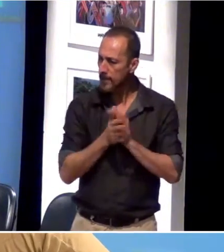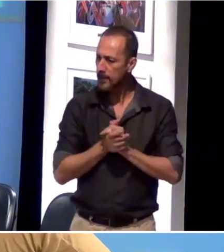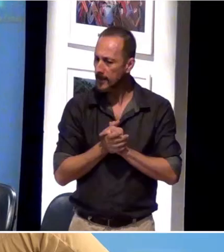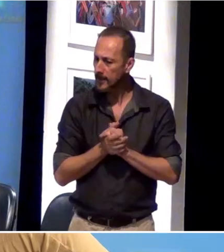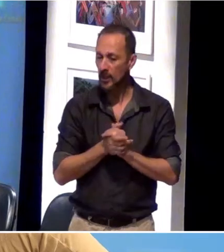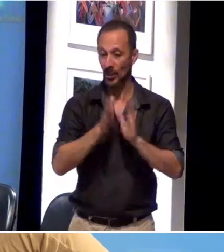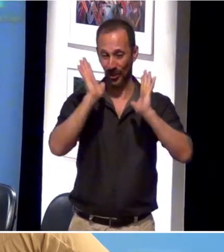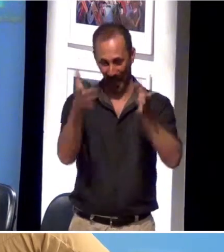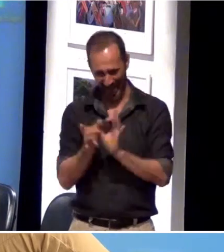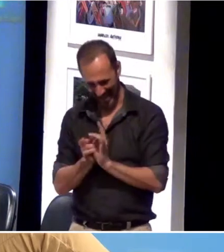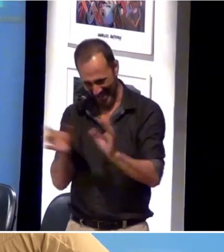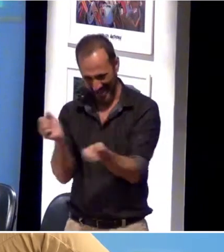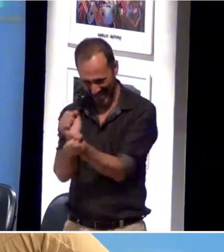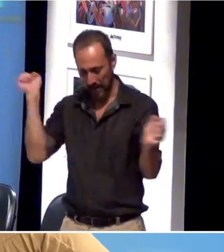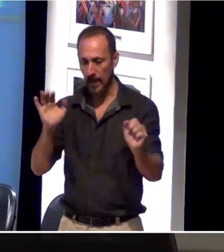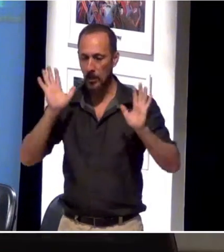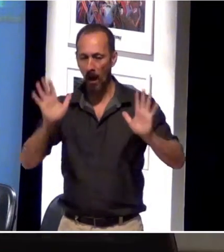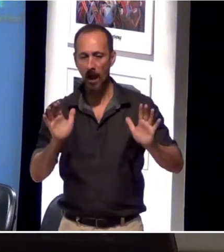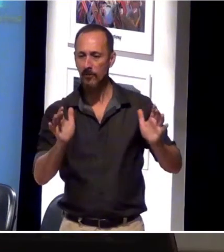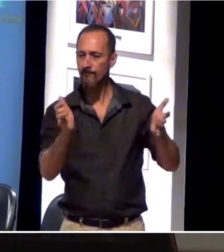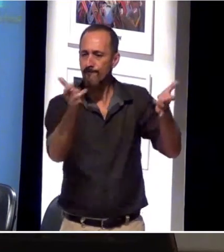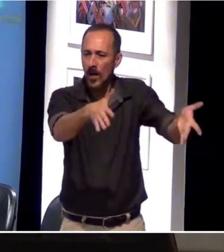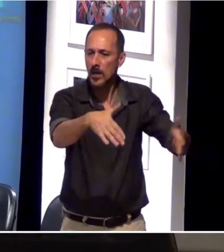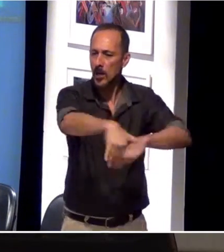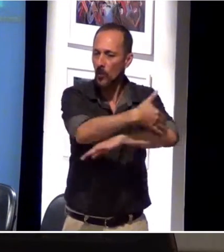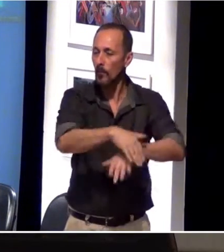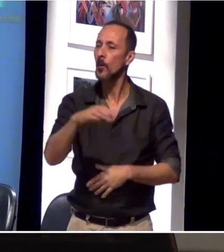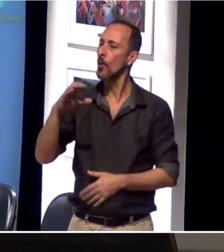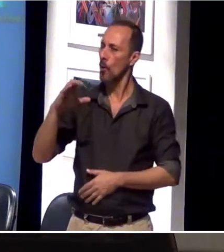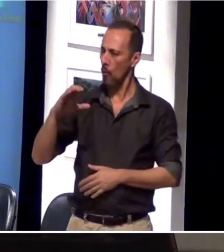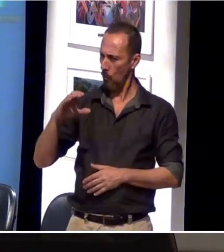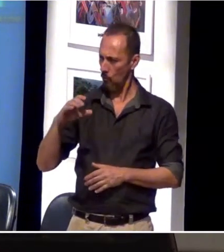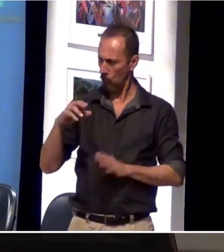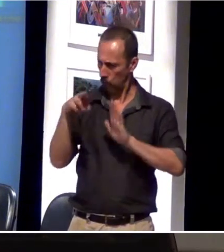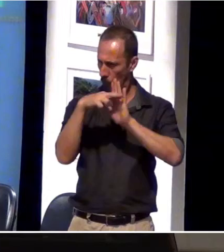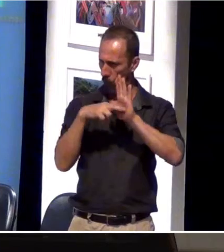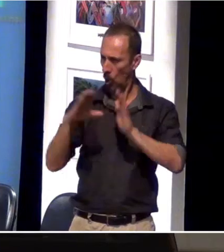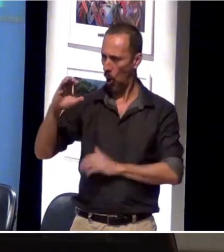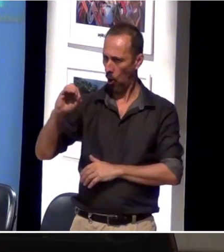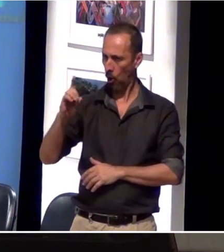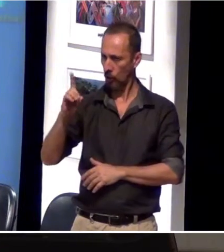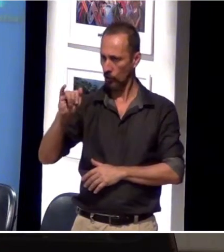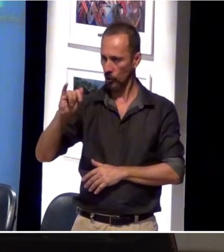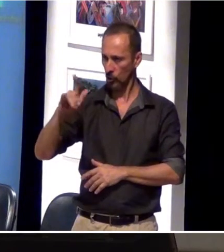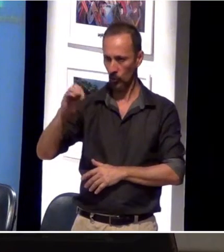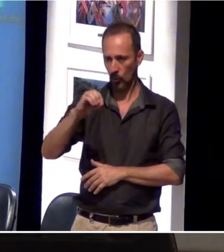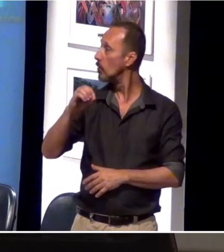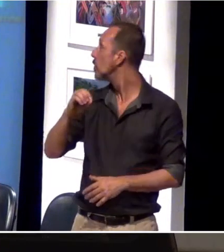estão libertos nesse momento. O Código Melo Matos... Está aí, eu acho.